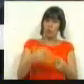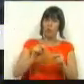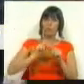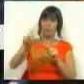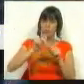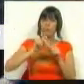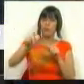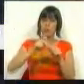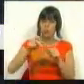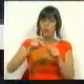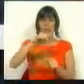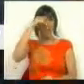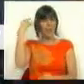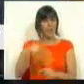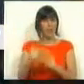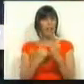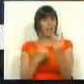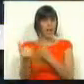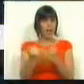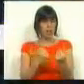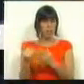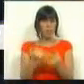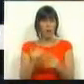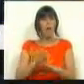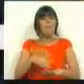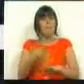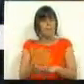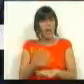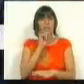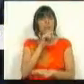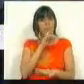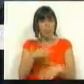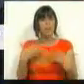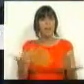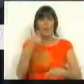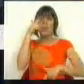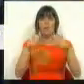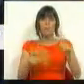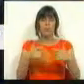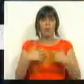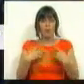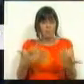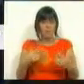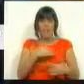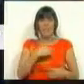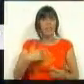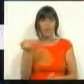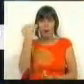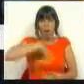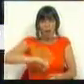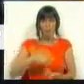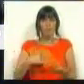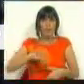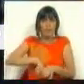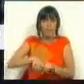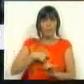deslocações e as dificuldades dos transportes, maiores são as probabilidades das pessoas negligenciarem a sua saúde e